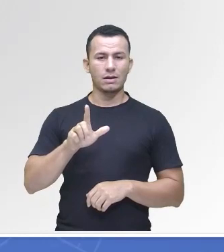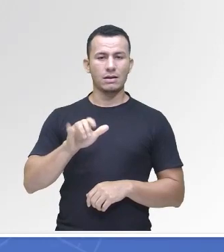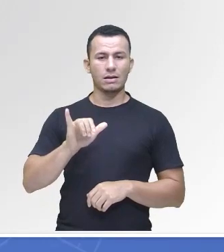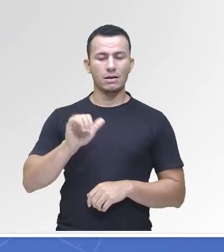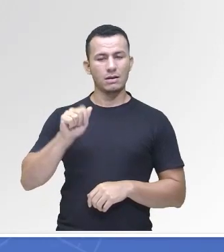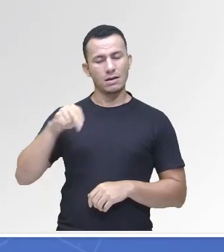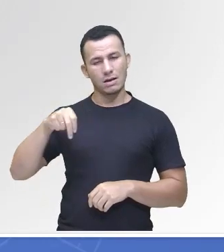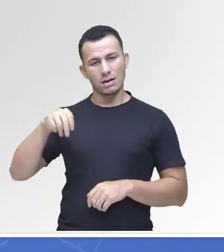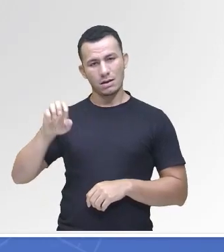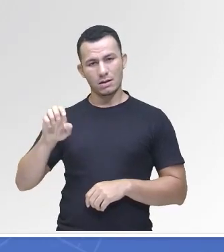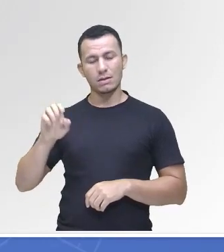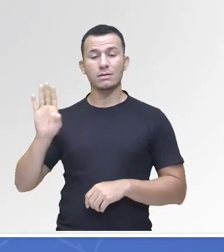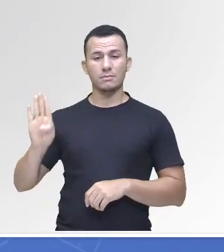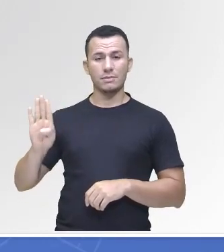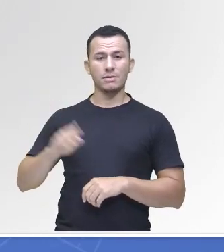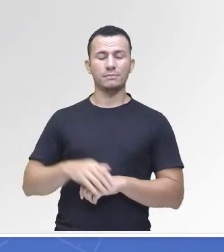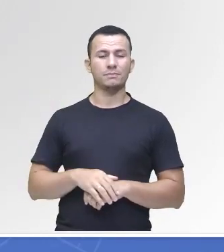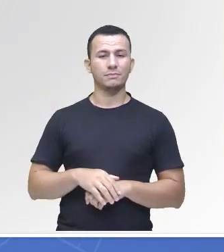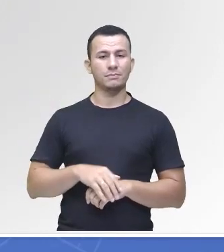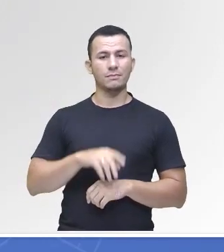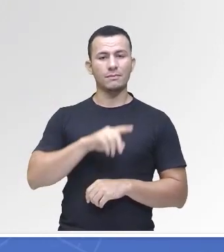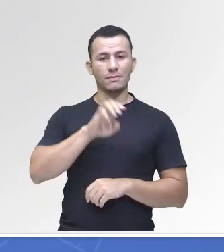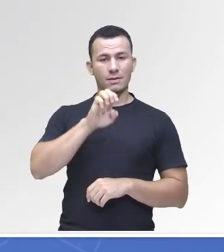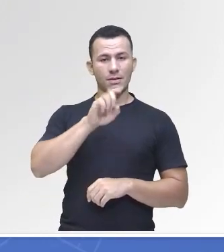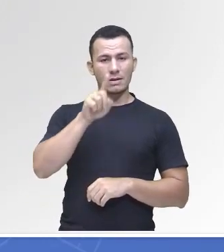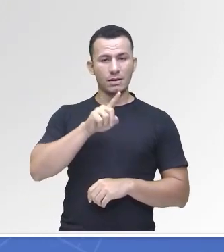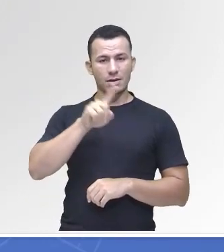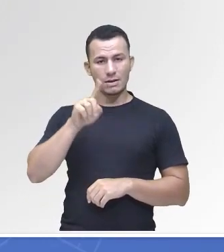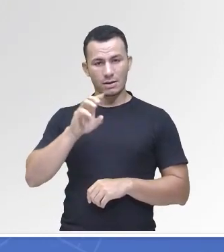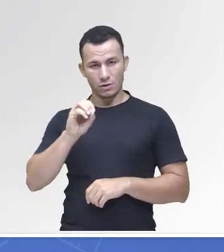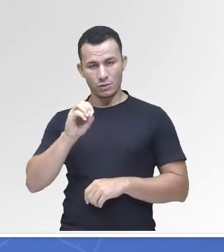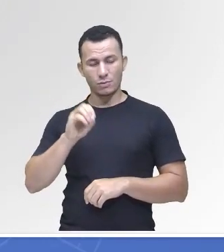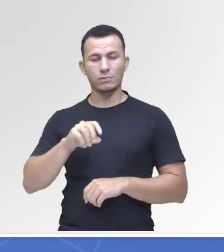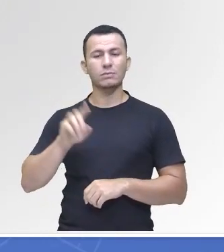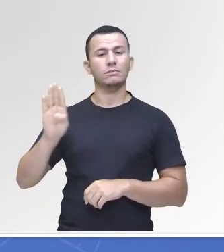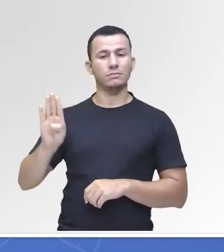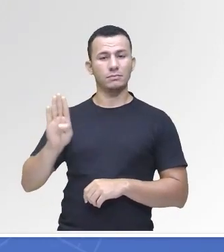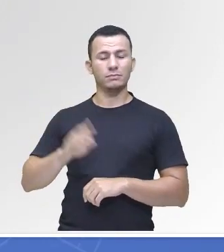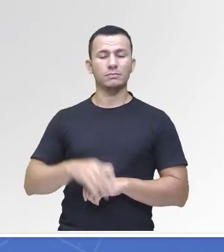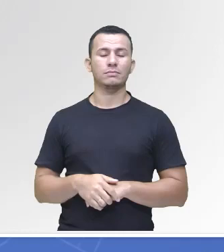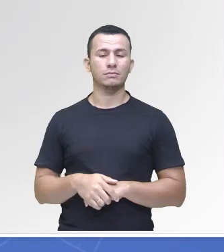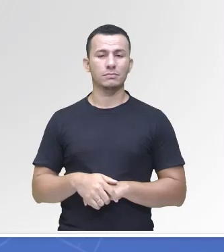alternativa B. O Enzo também marcou aí a alternativa B.